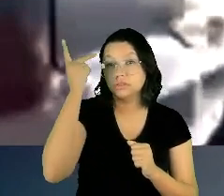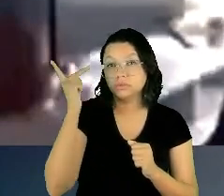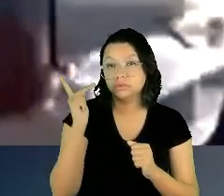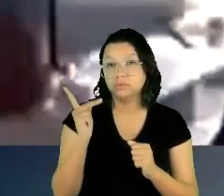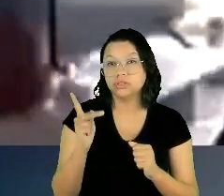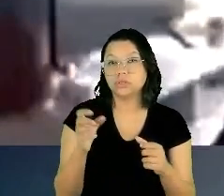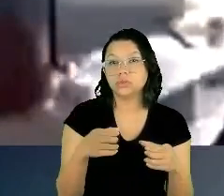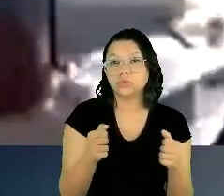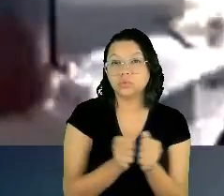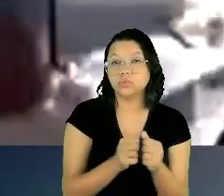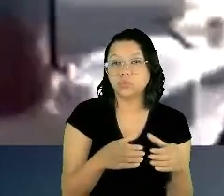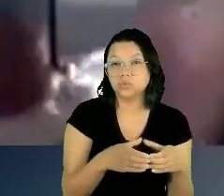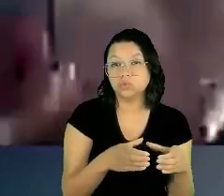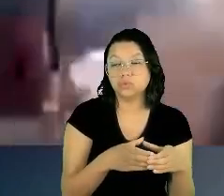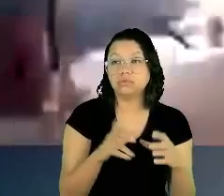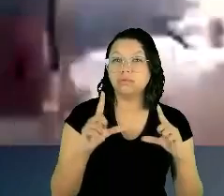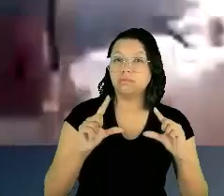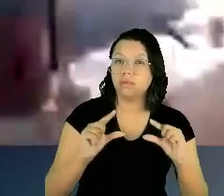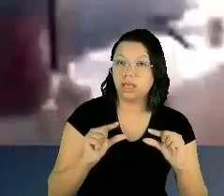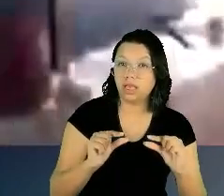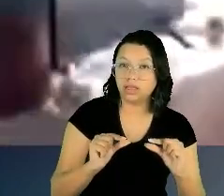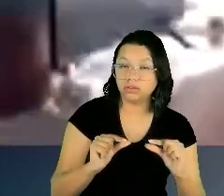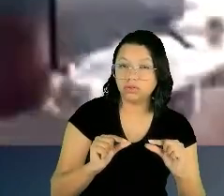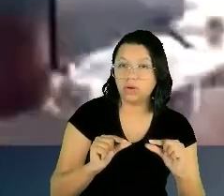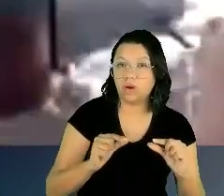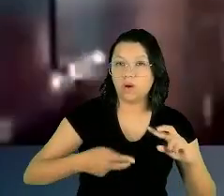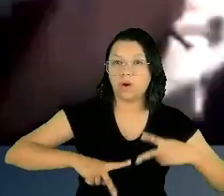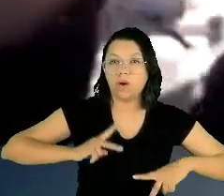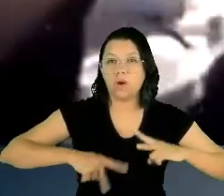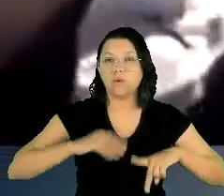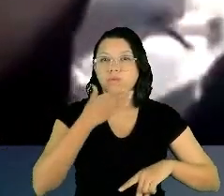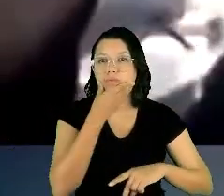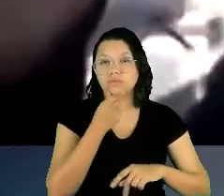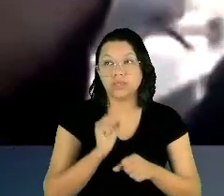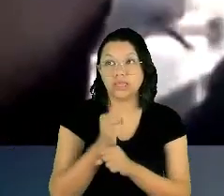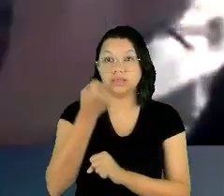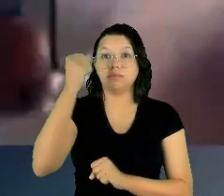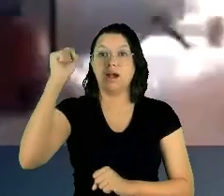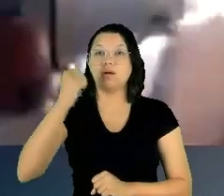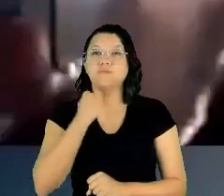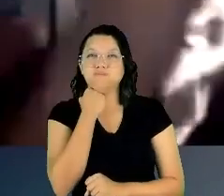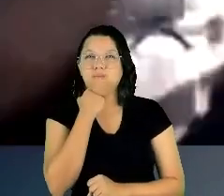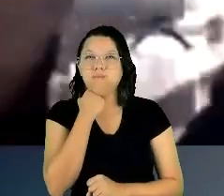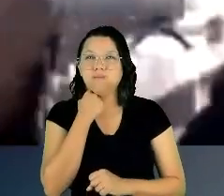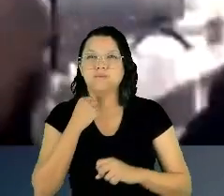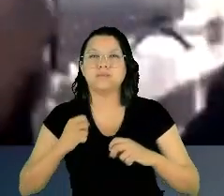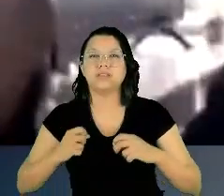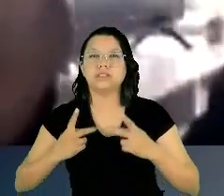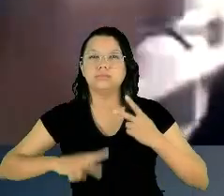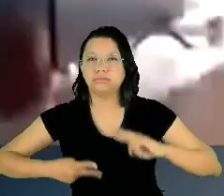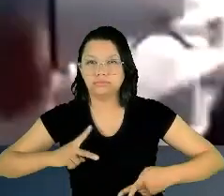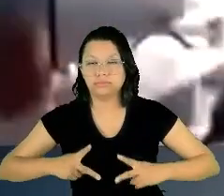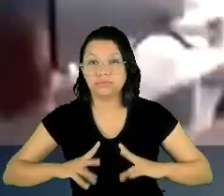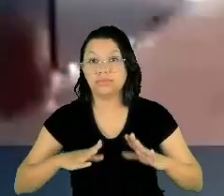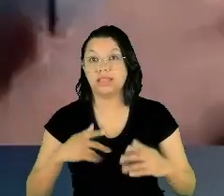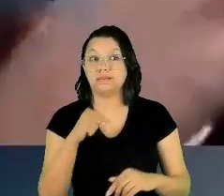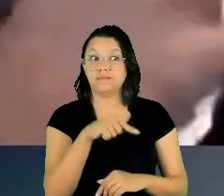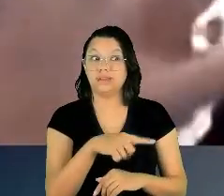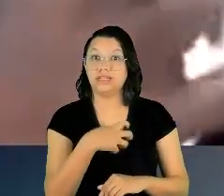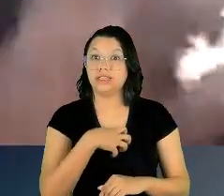menos pessoas ele coordenava, menor era a testosterona e maior cortisol. Então, para esse executivo é